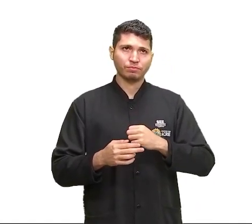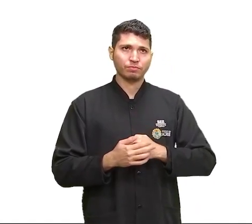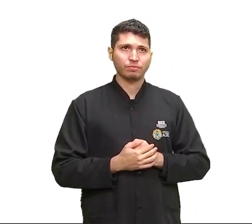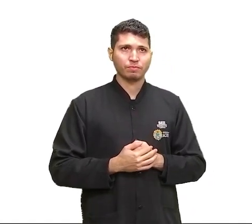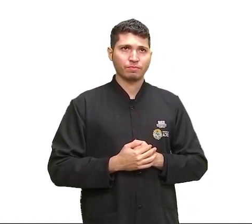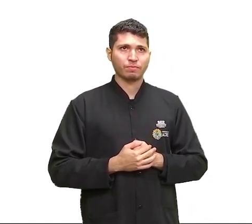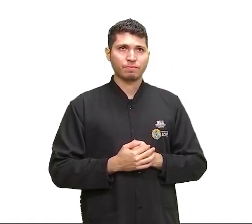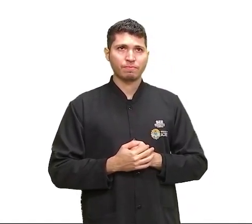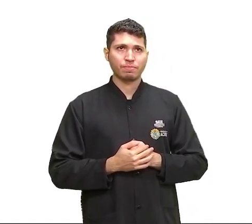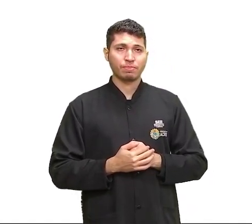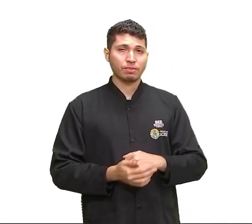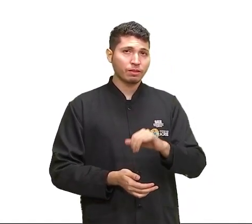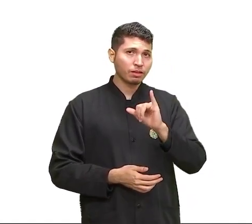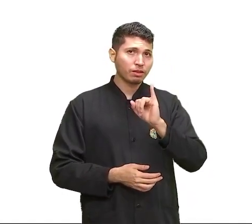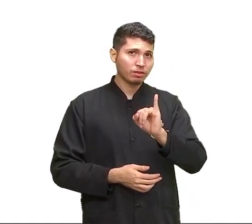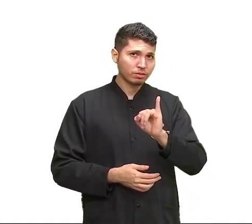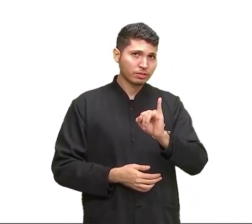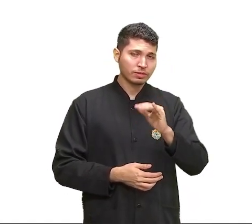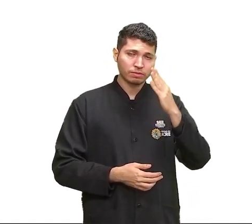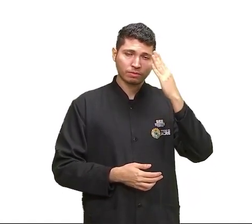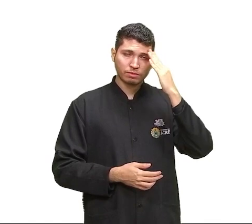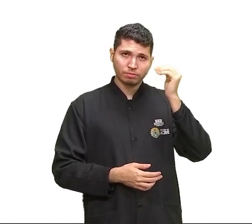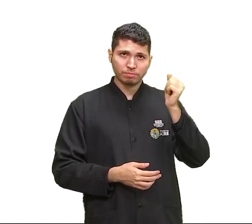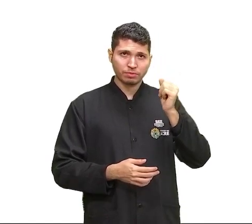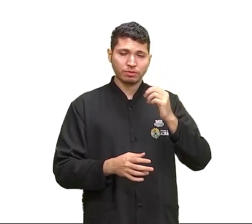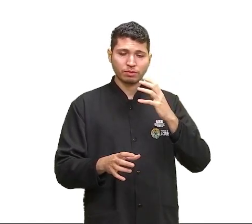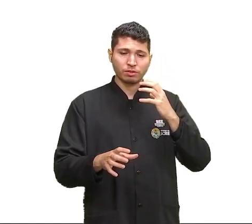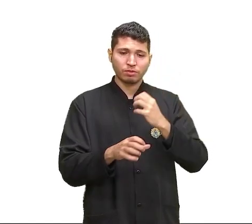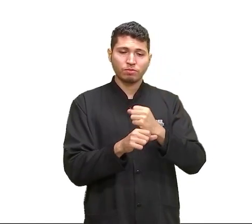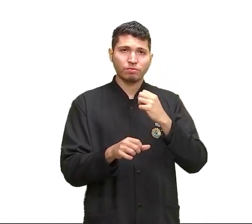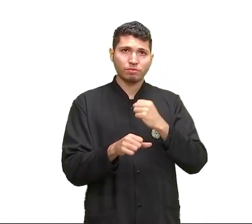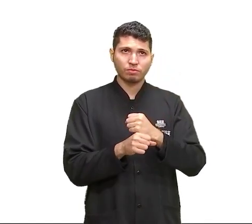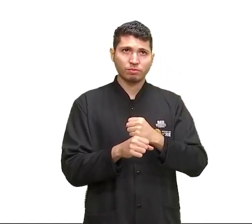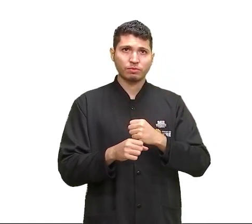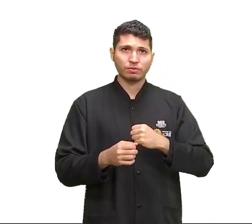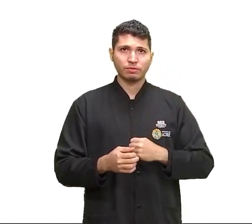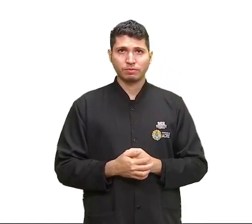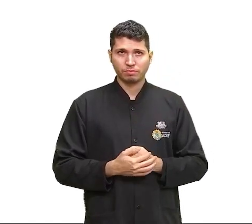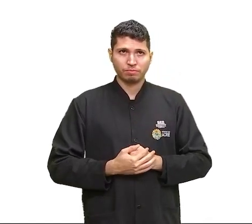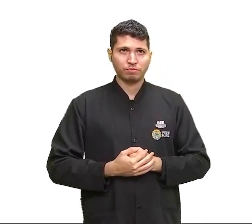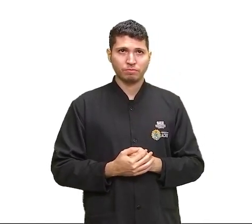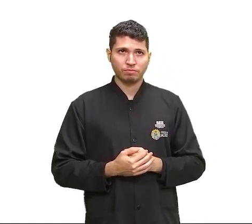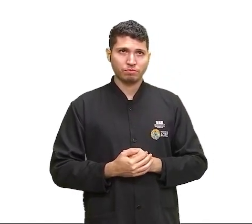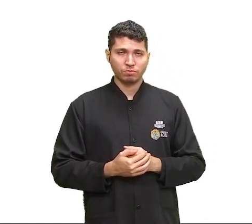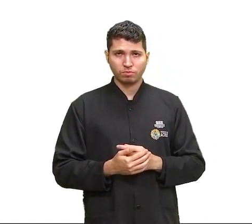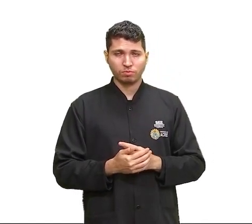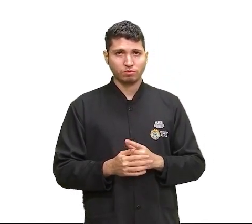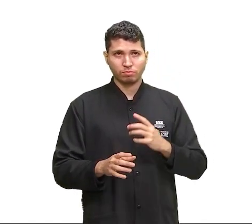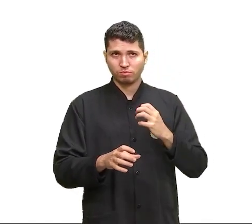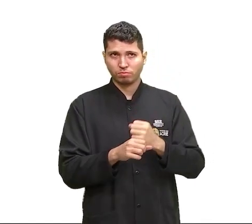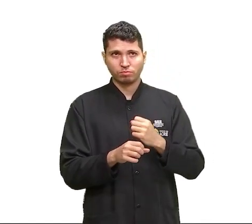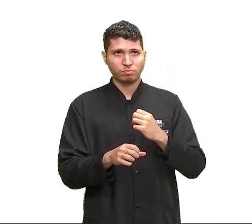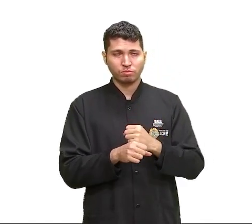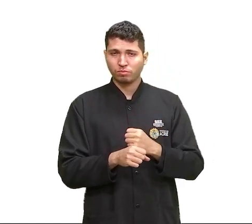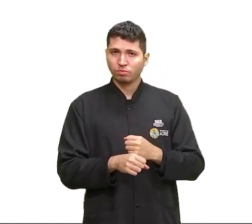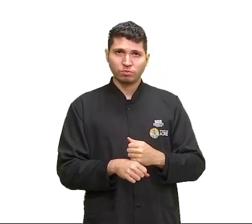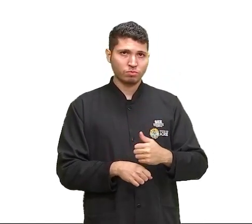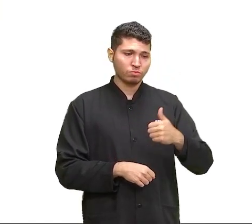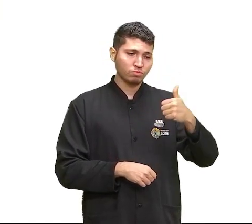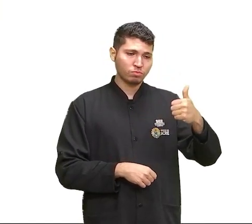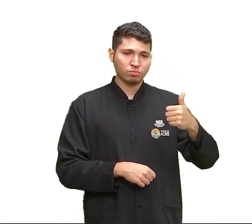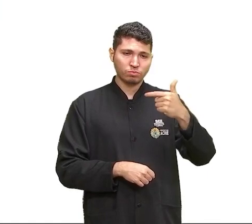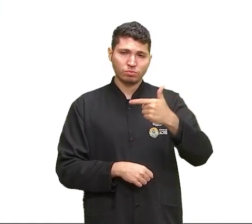como é que a gente vai saber qual é a corrente total? Basta somar a corrente que passa no resistor 1, resistor 2 e resistor